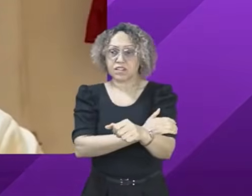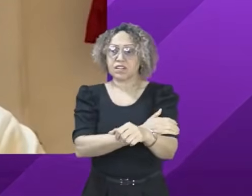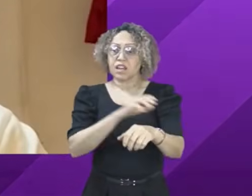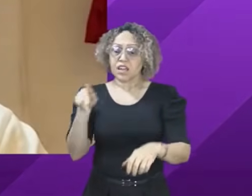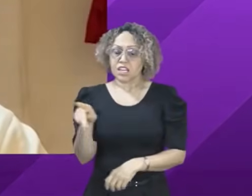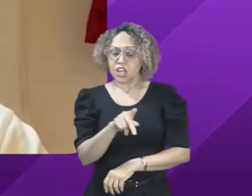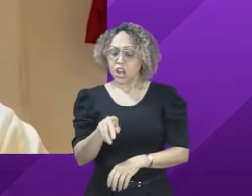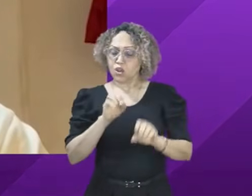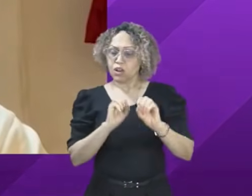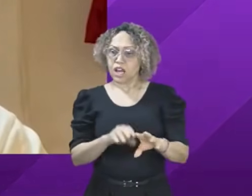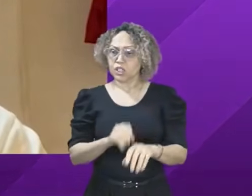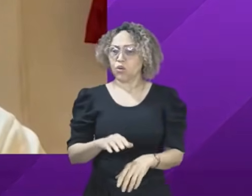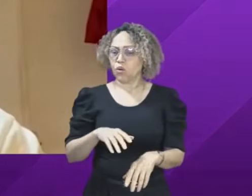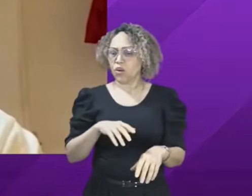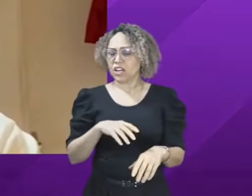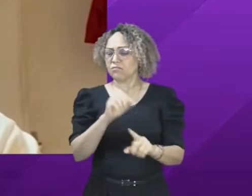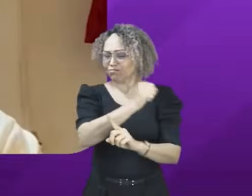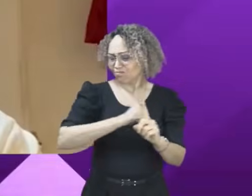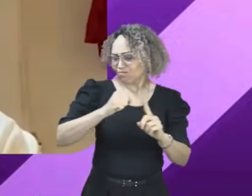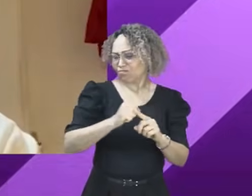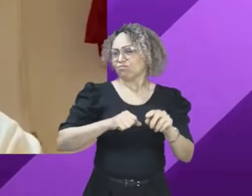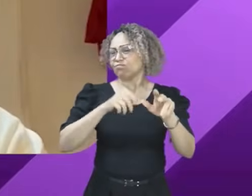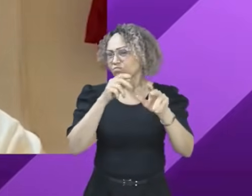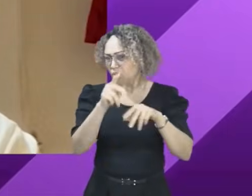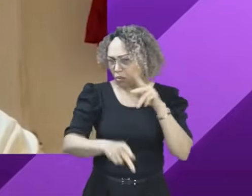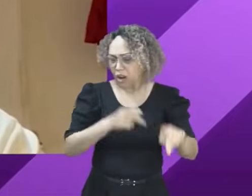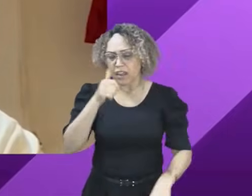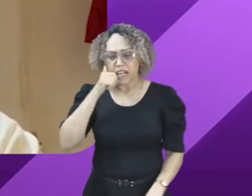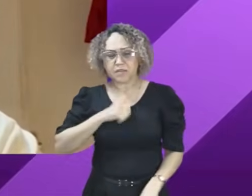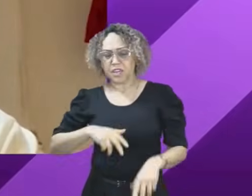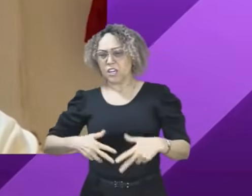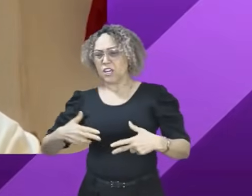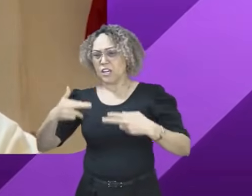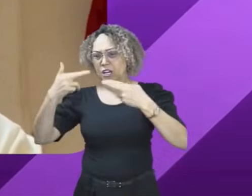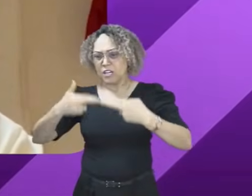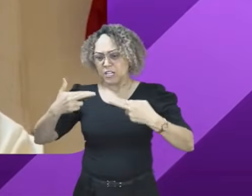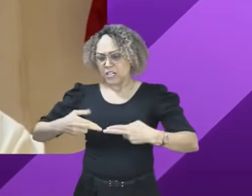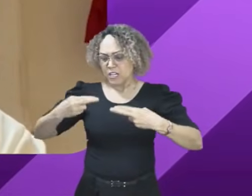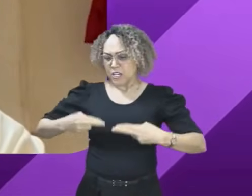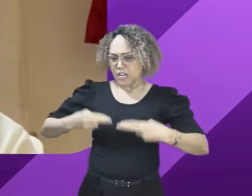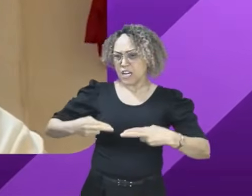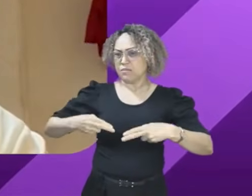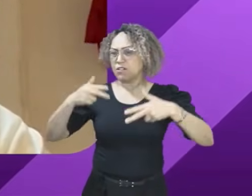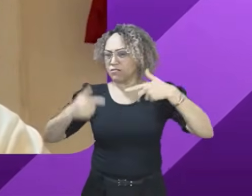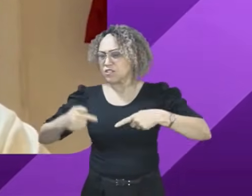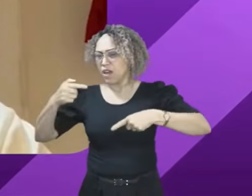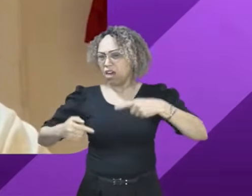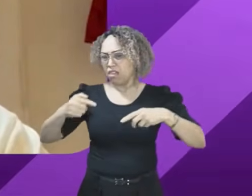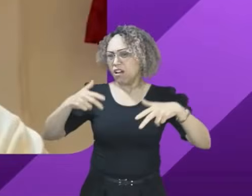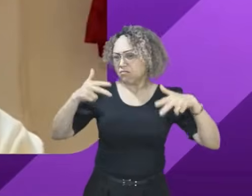das meninas das rimas de batalhas que fazem cultura periférica em todos os territórios, né? São